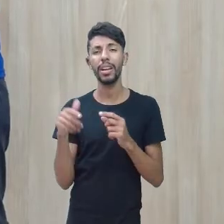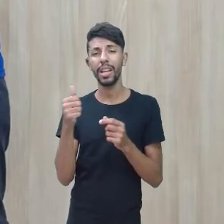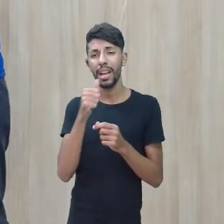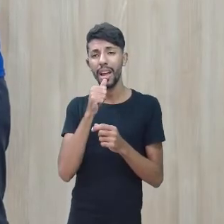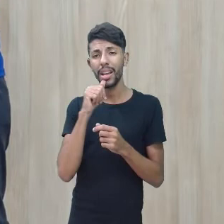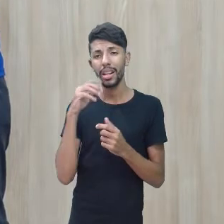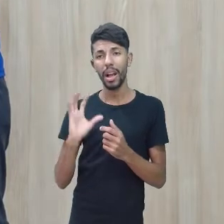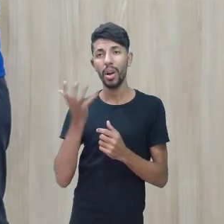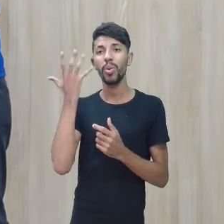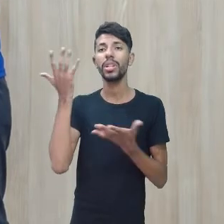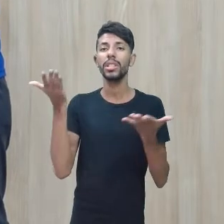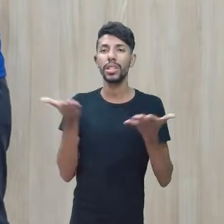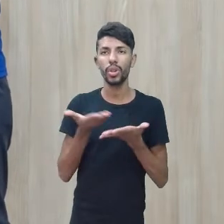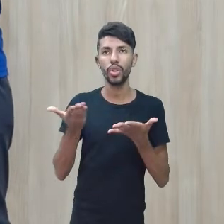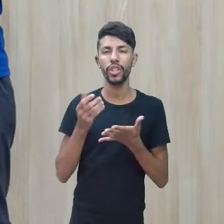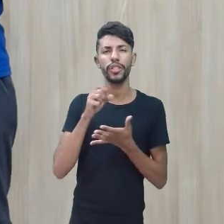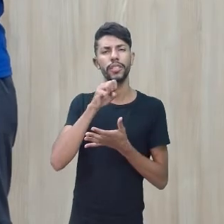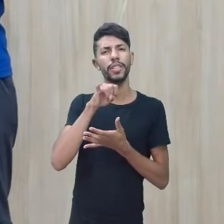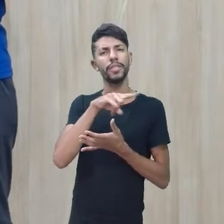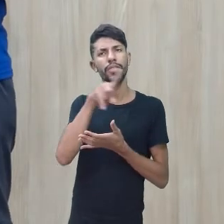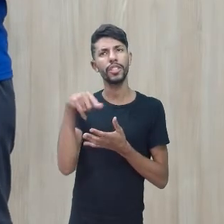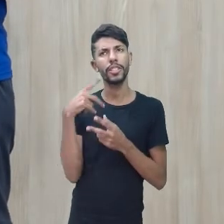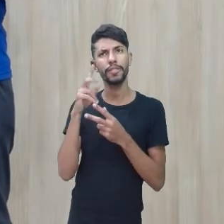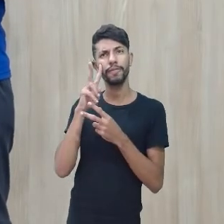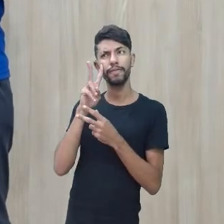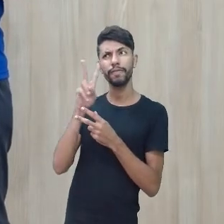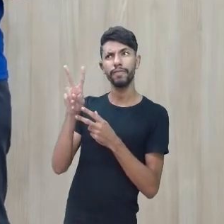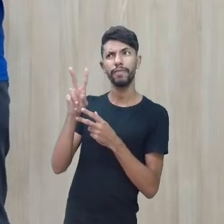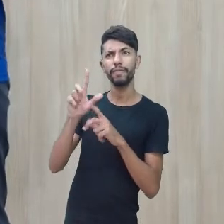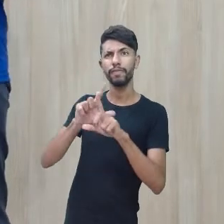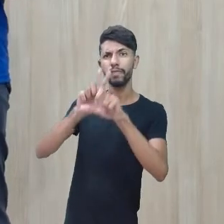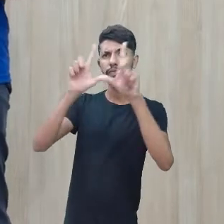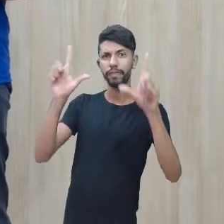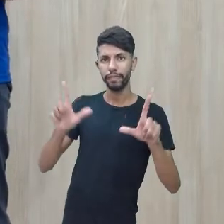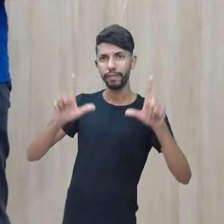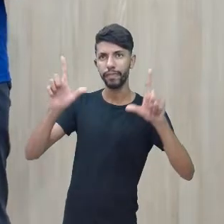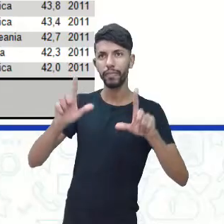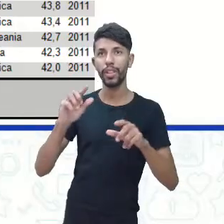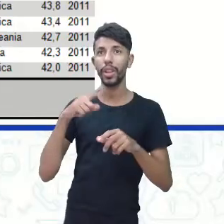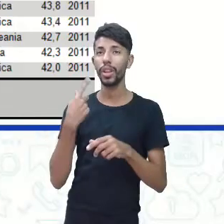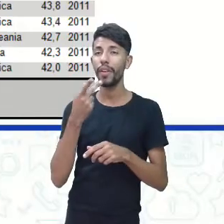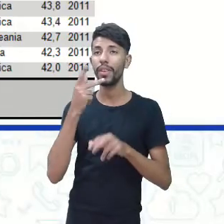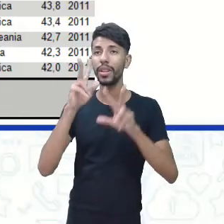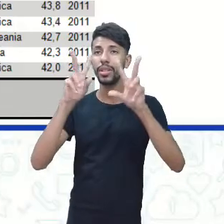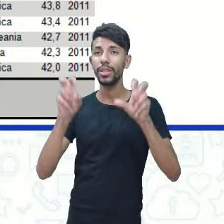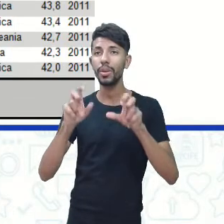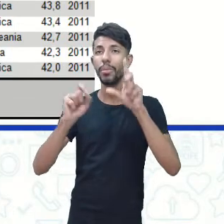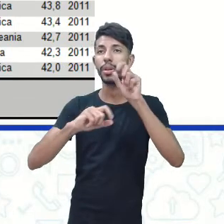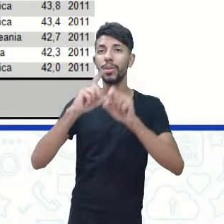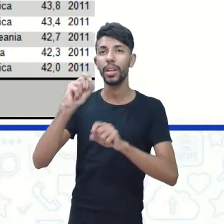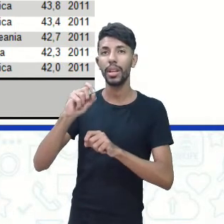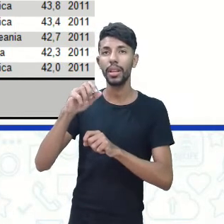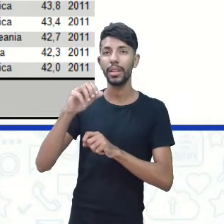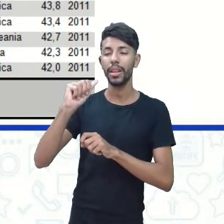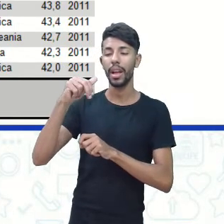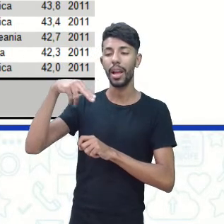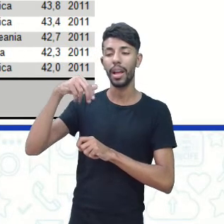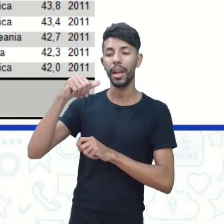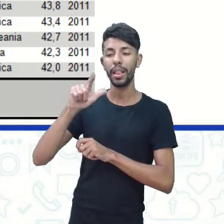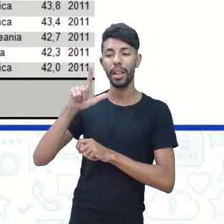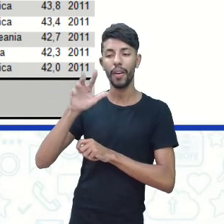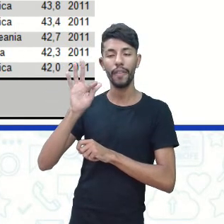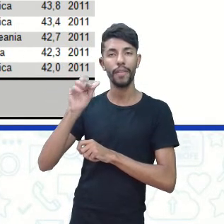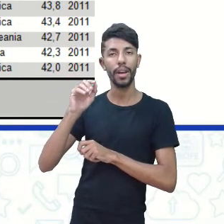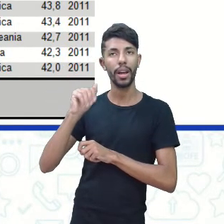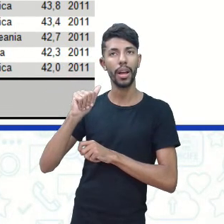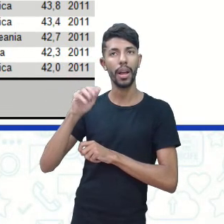você acompanha aí na sua telinha este quadro, nós estamos falando aqui do analfabetismo na África, e